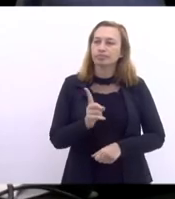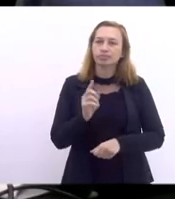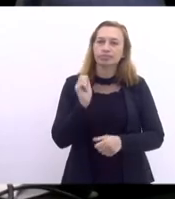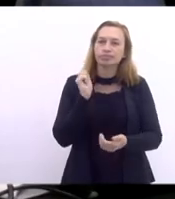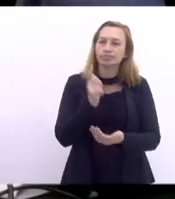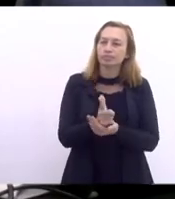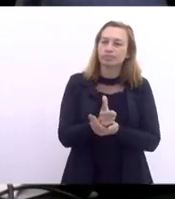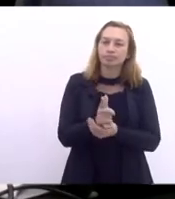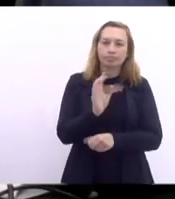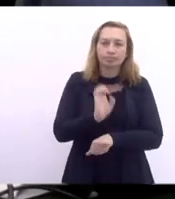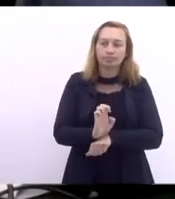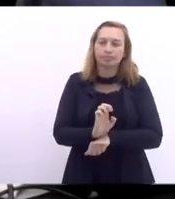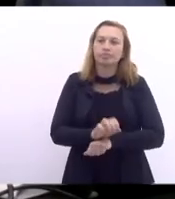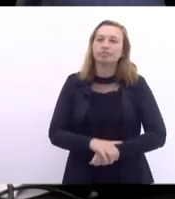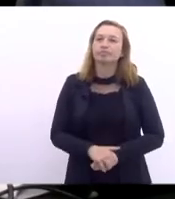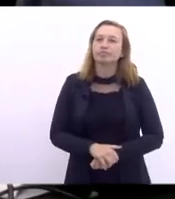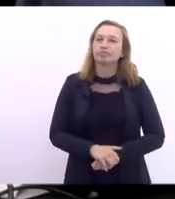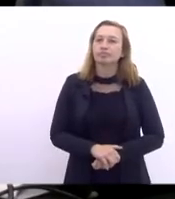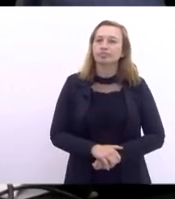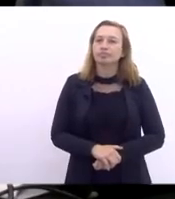pagando e